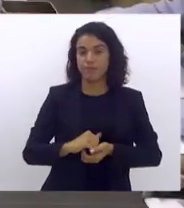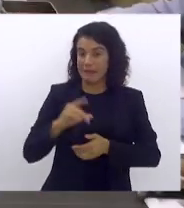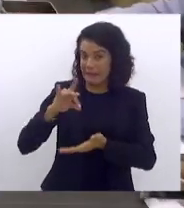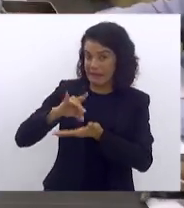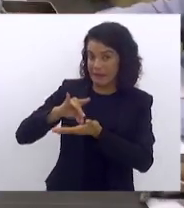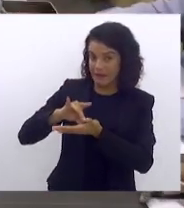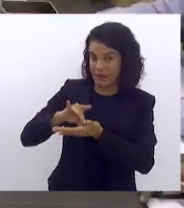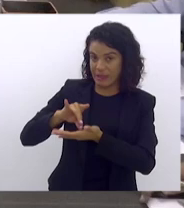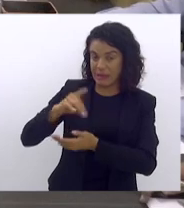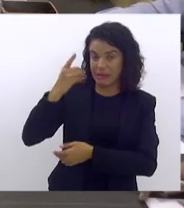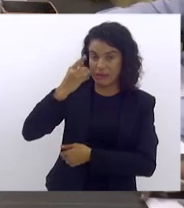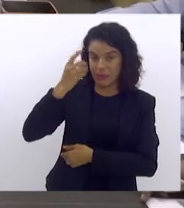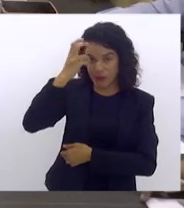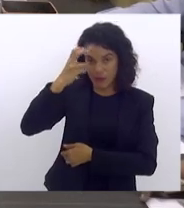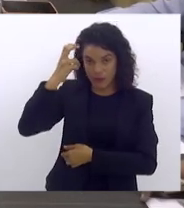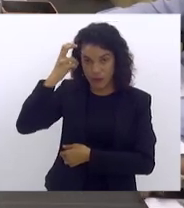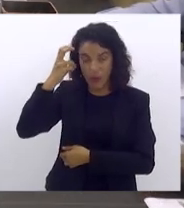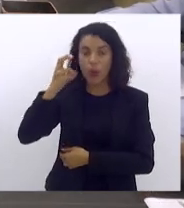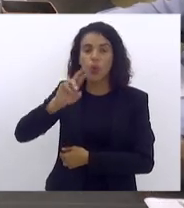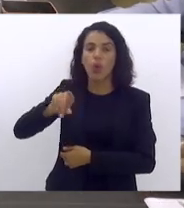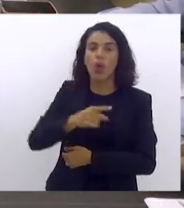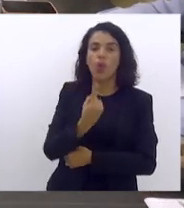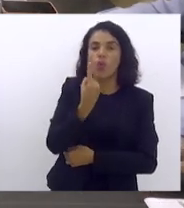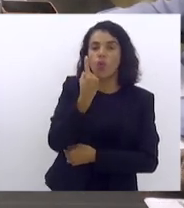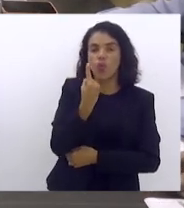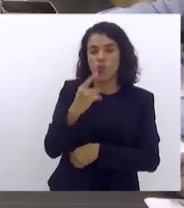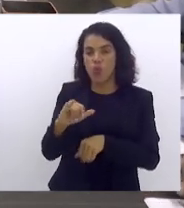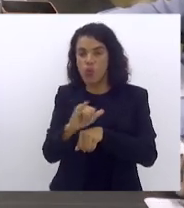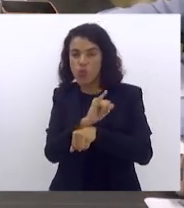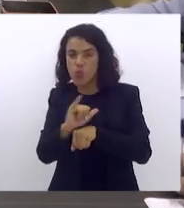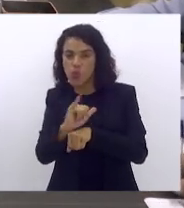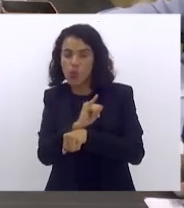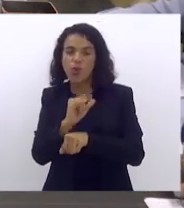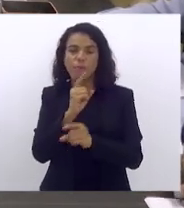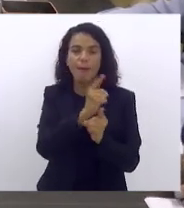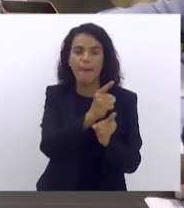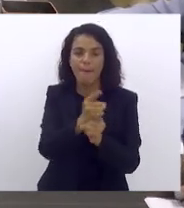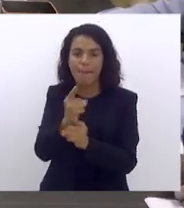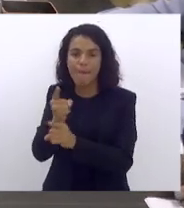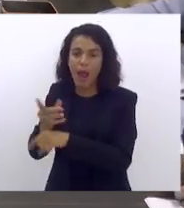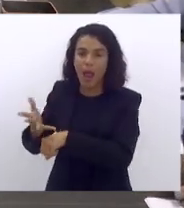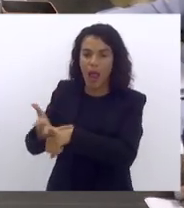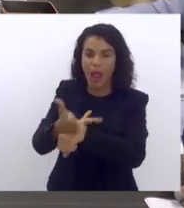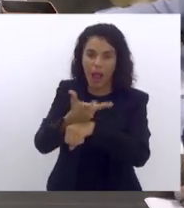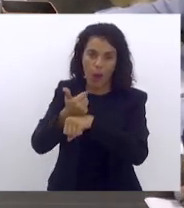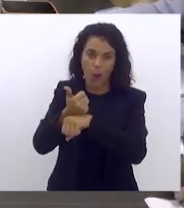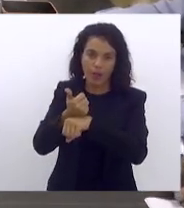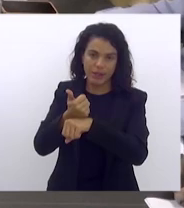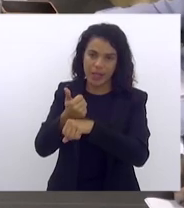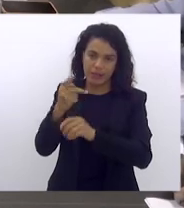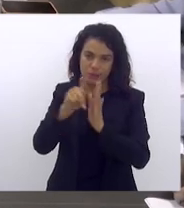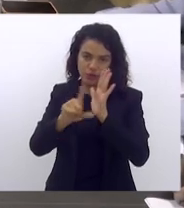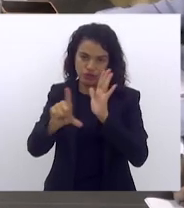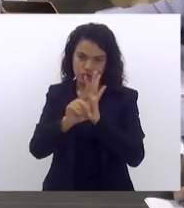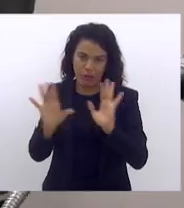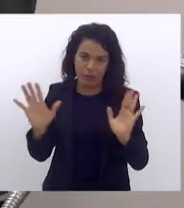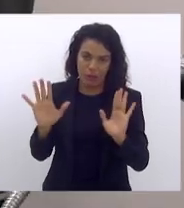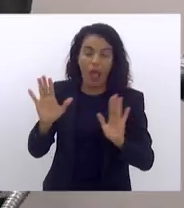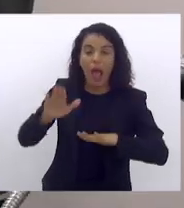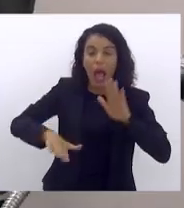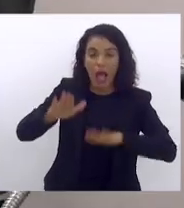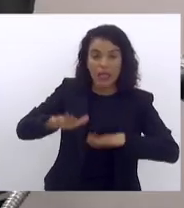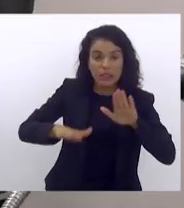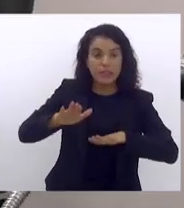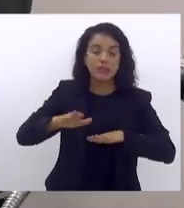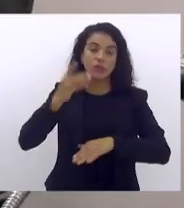realidade, também não é o único instrumento para medir a qualidade do mandato o volume de produção. Sem dúvida. Tem deputados que são mais de